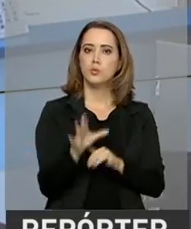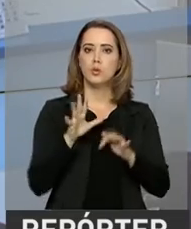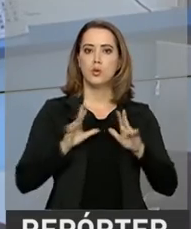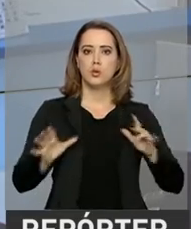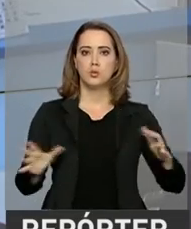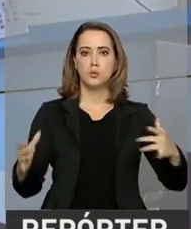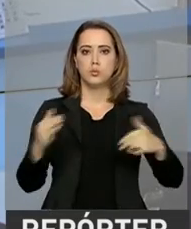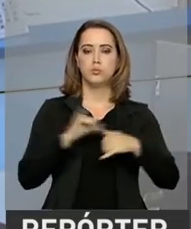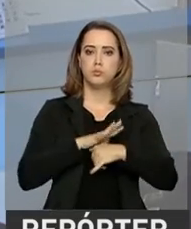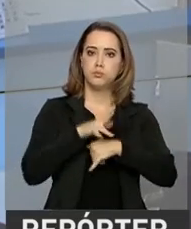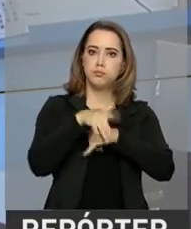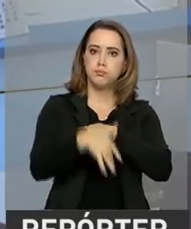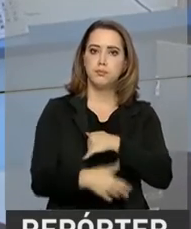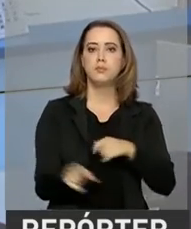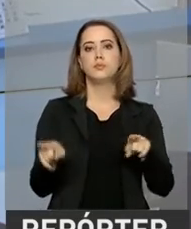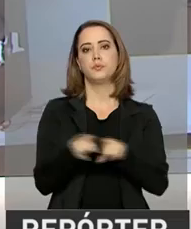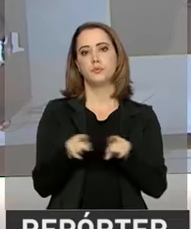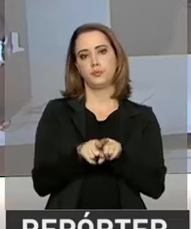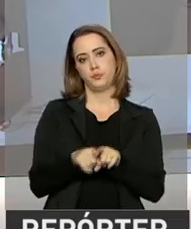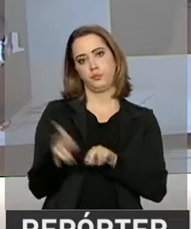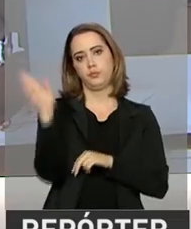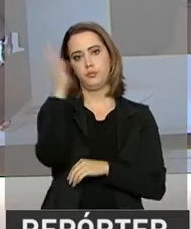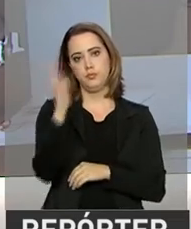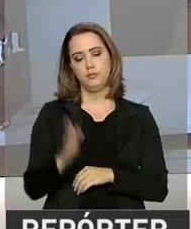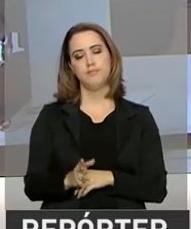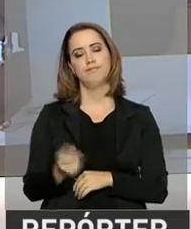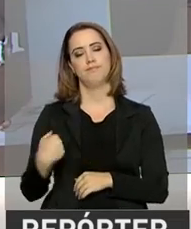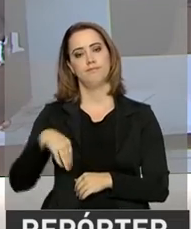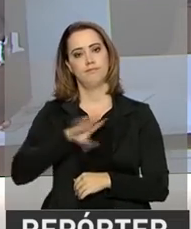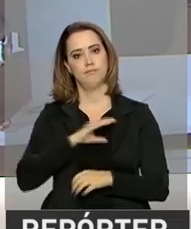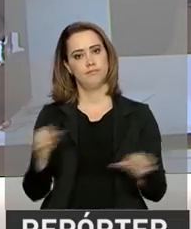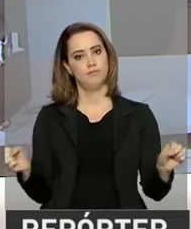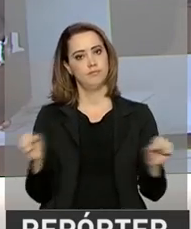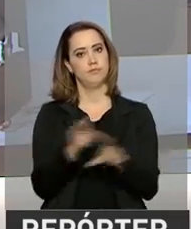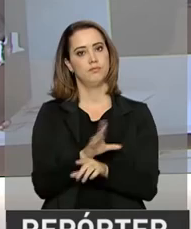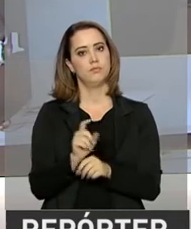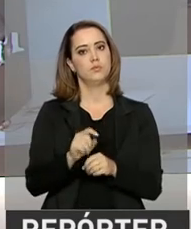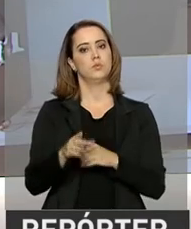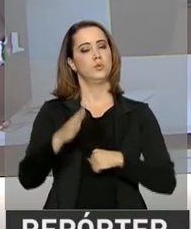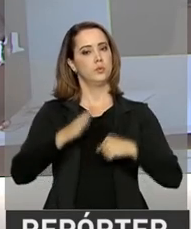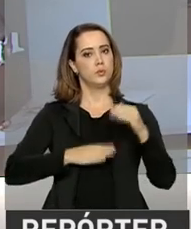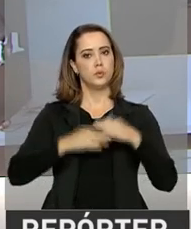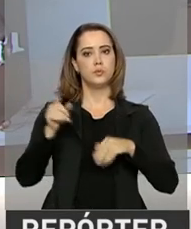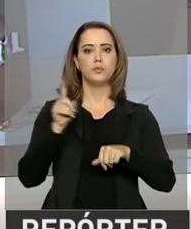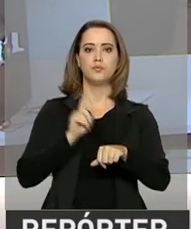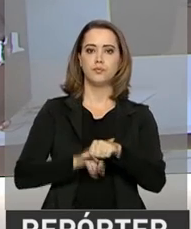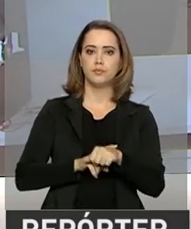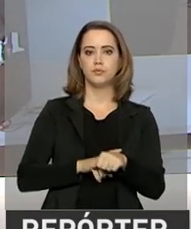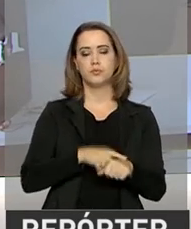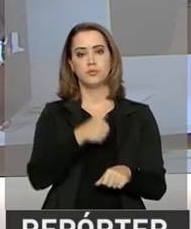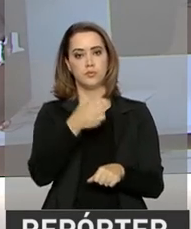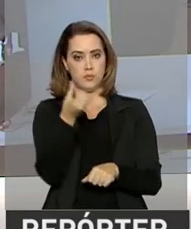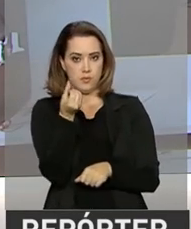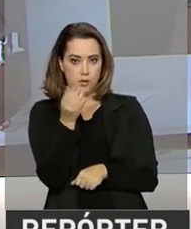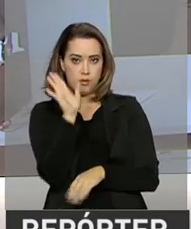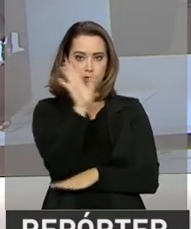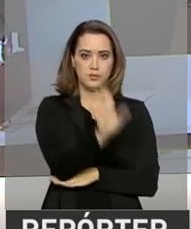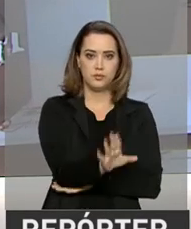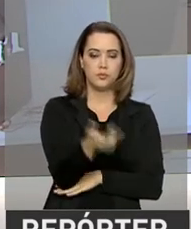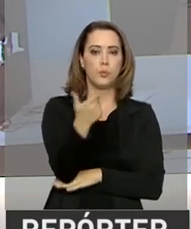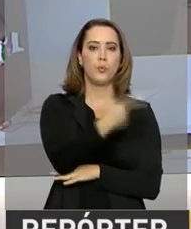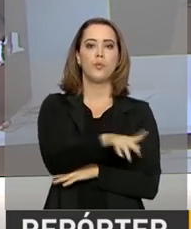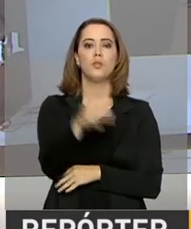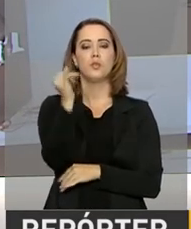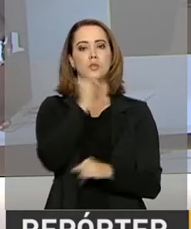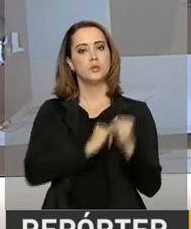o sistema elétrico no país nós ficamos por aqui voltar usar qualquer momento ou daqui a uma hora e seis da tarde com